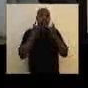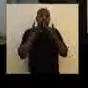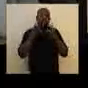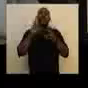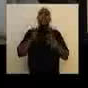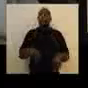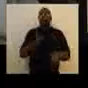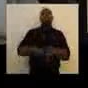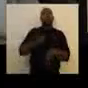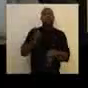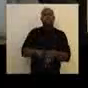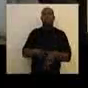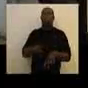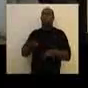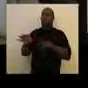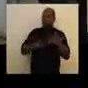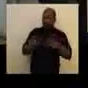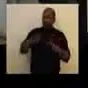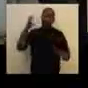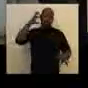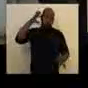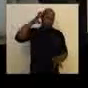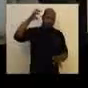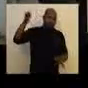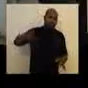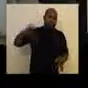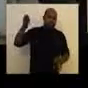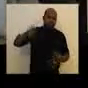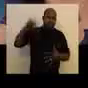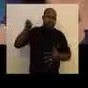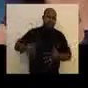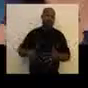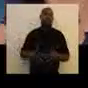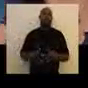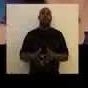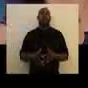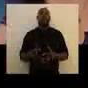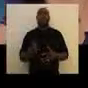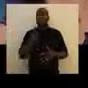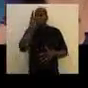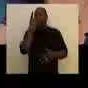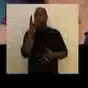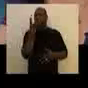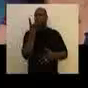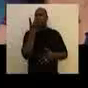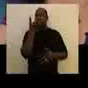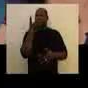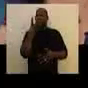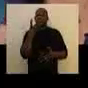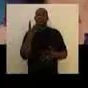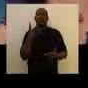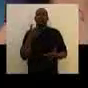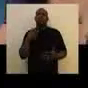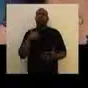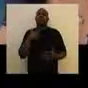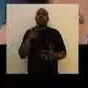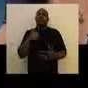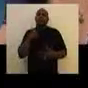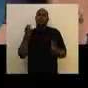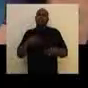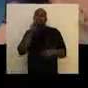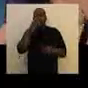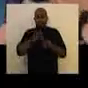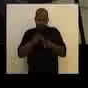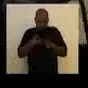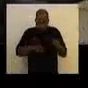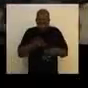tempo construindo a audiodescrição da própria peça. Sozinho é capaz de construir uma barreira, agora quando você se junta com